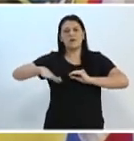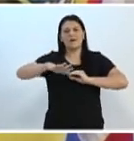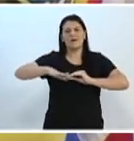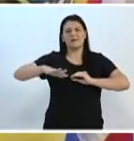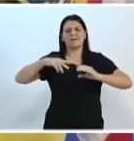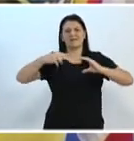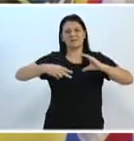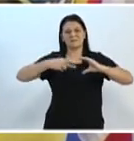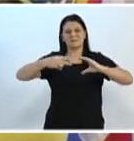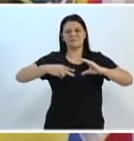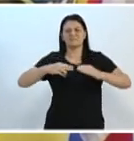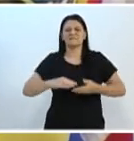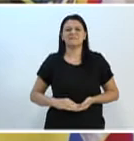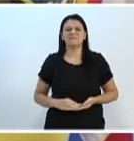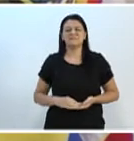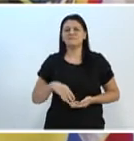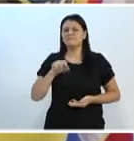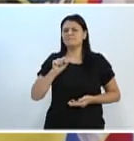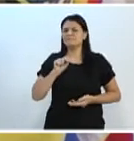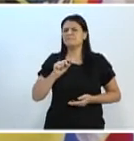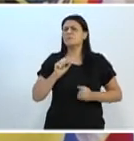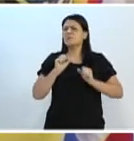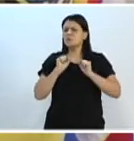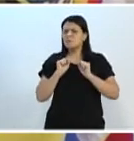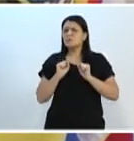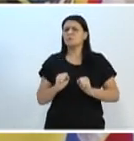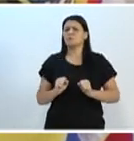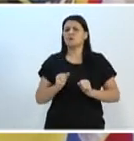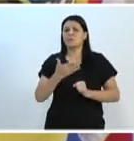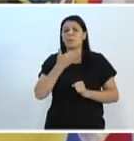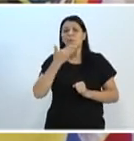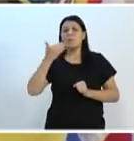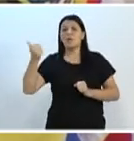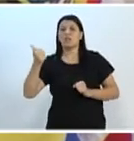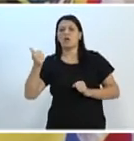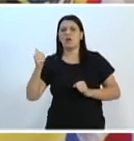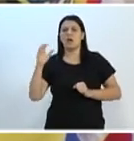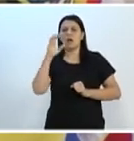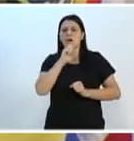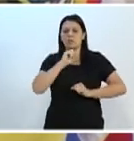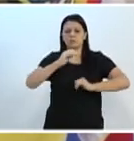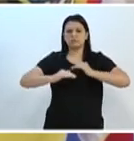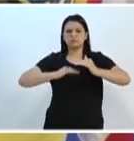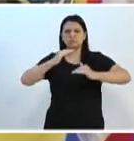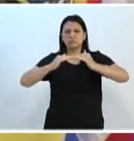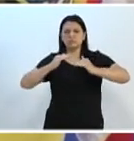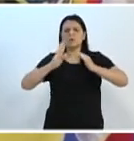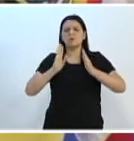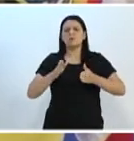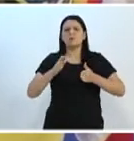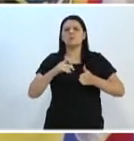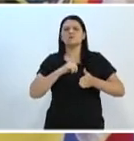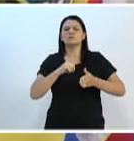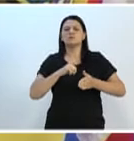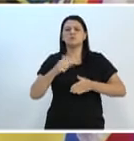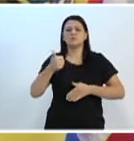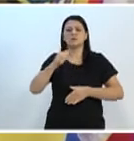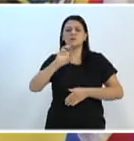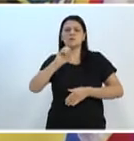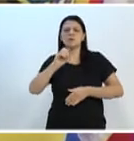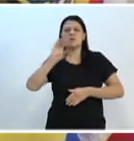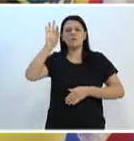casa. Isso nos permitiu agilidade nos processos. Hoje nós somos 100%